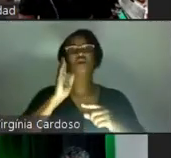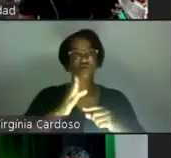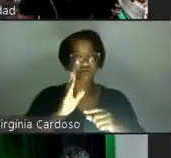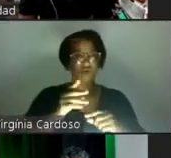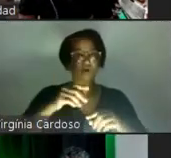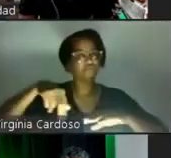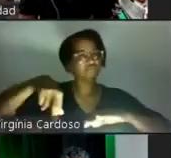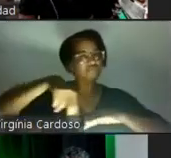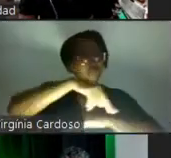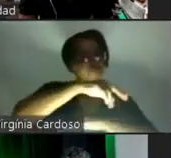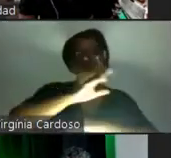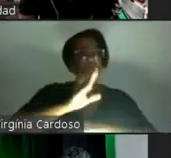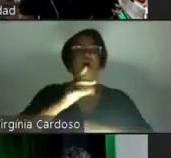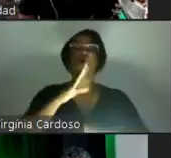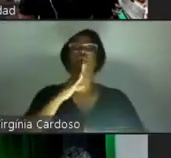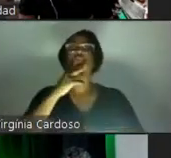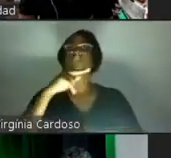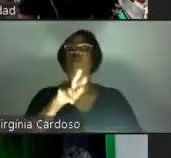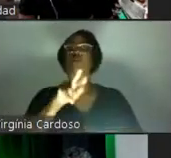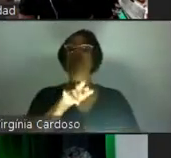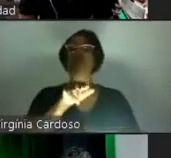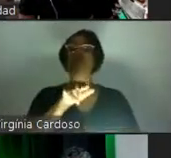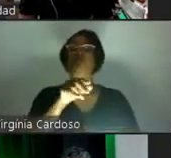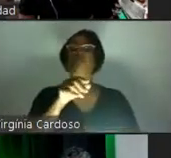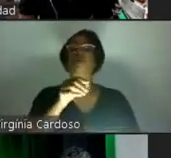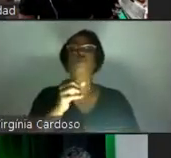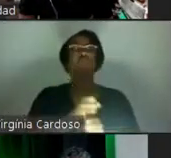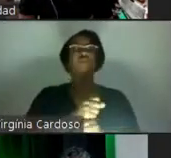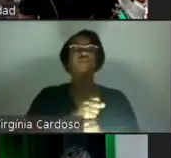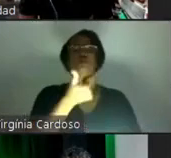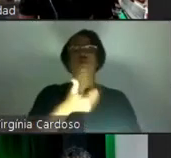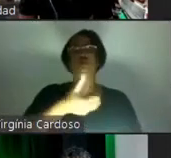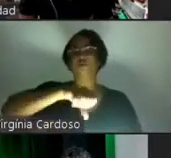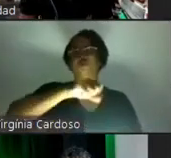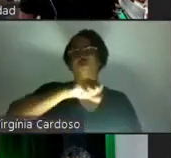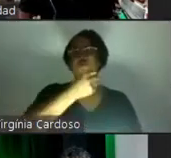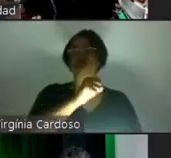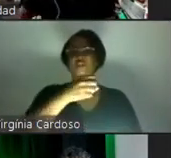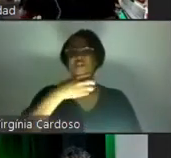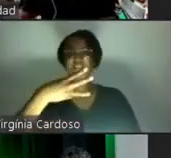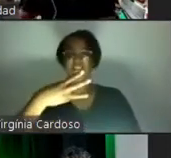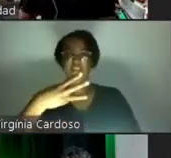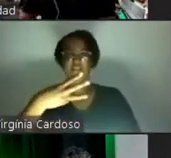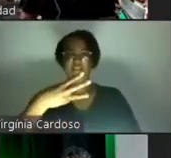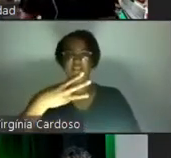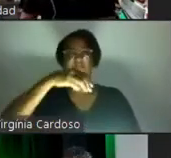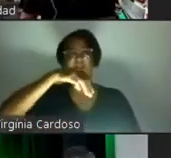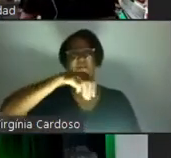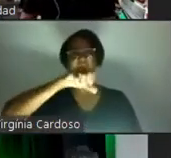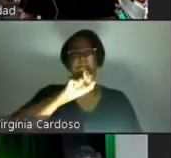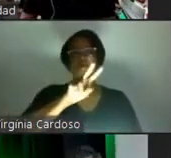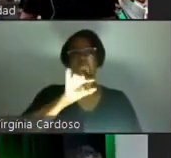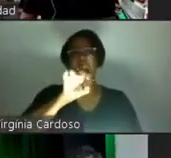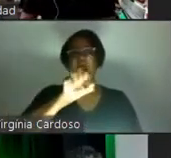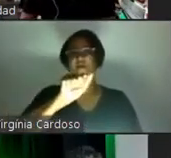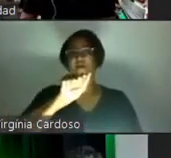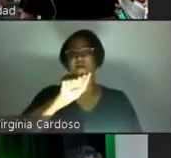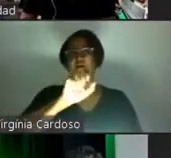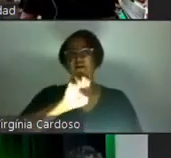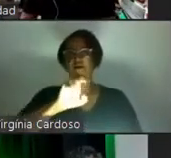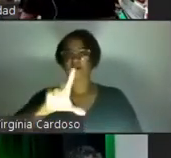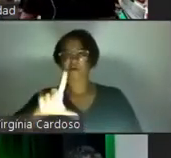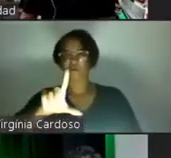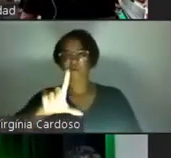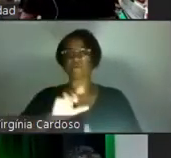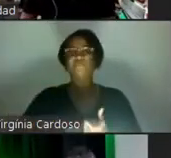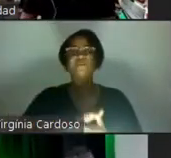irmão, acho que em 83, o Maviael, assim. Então, estava todo mundo na luta pela arte, né?